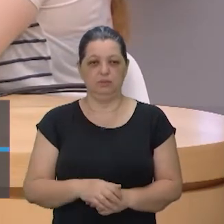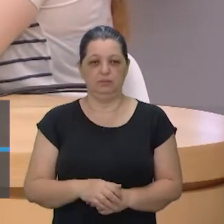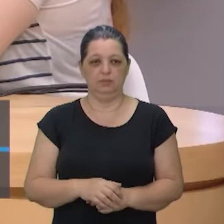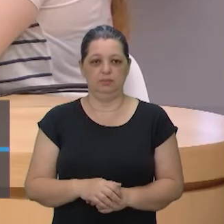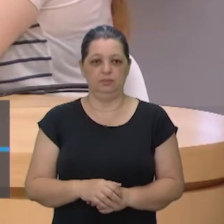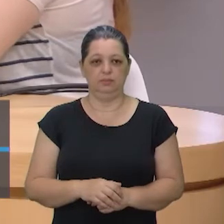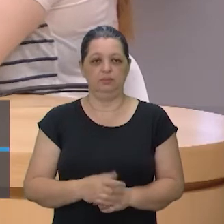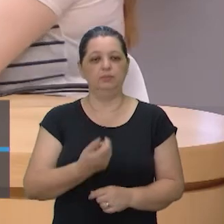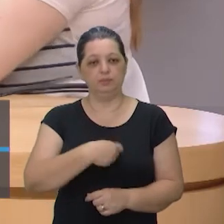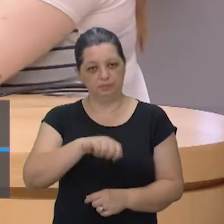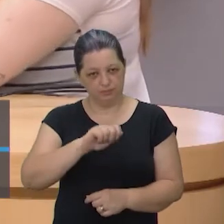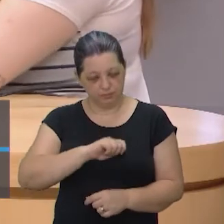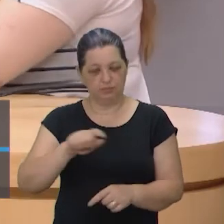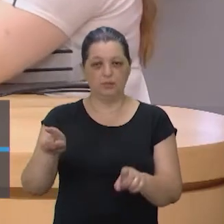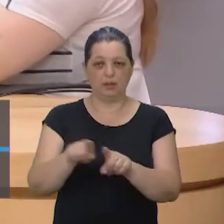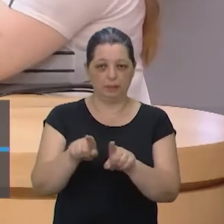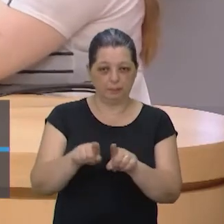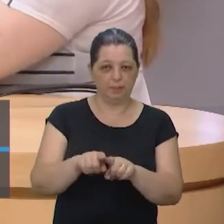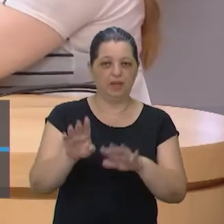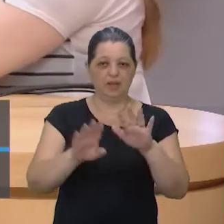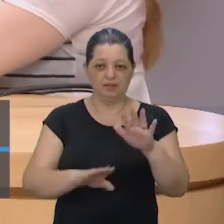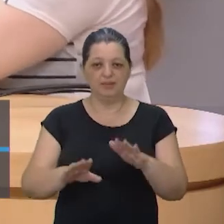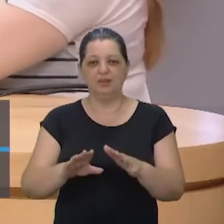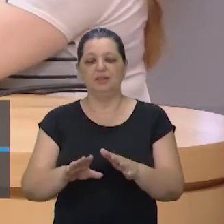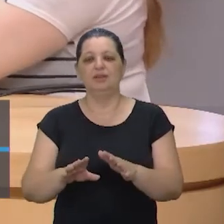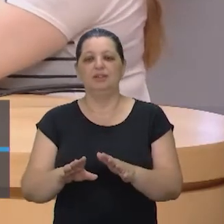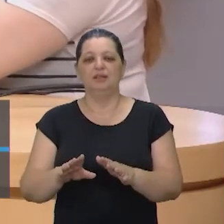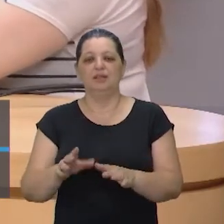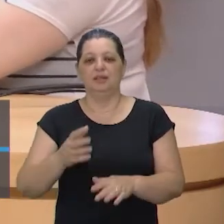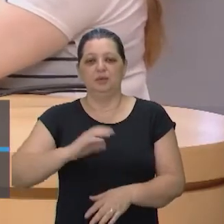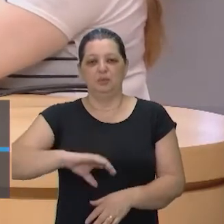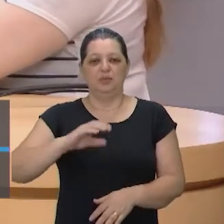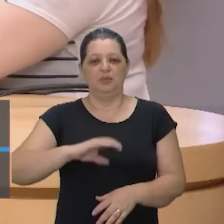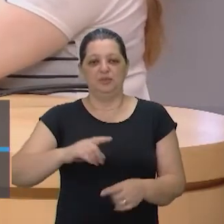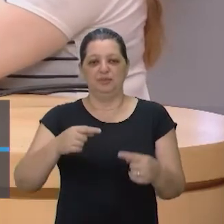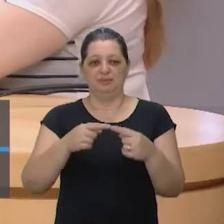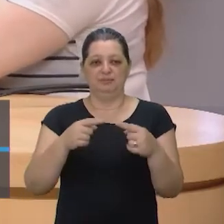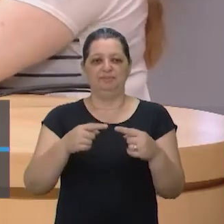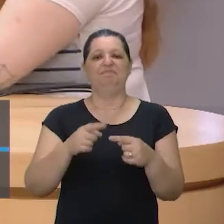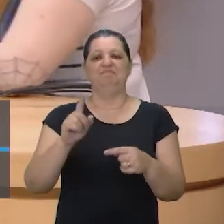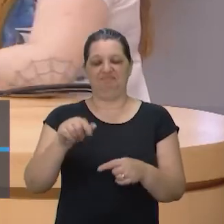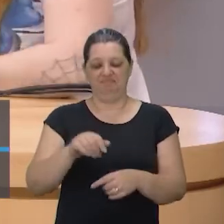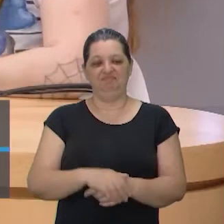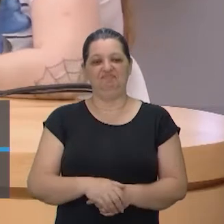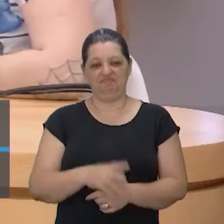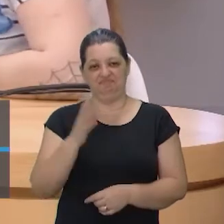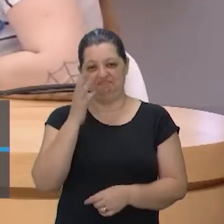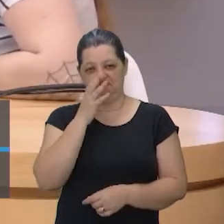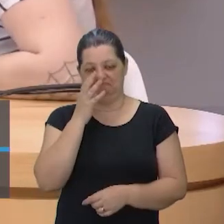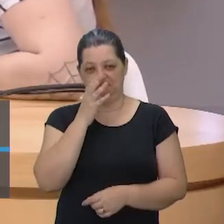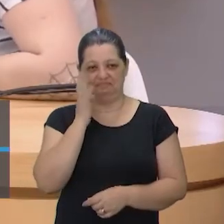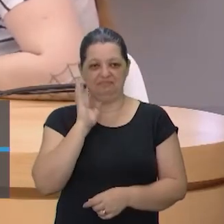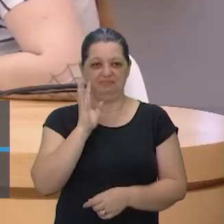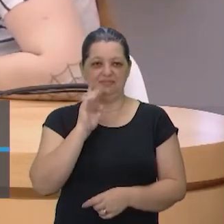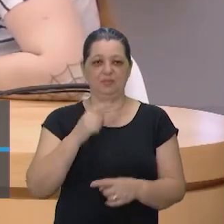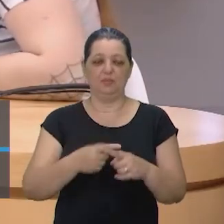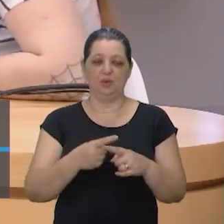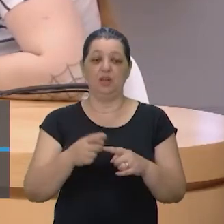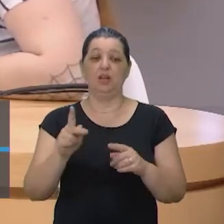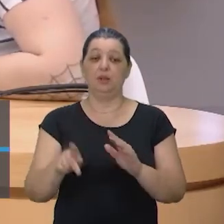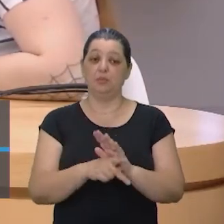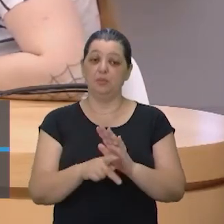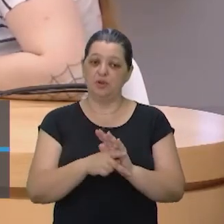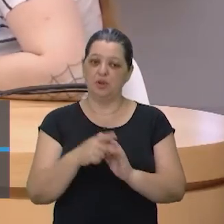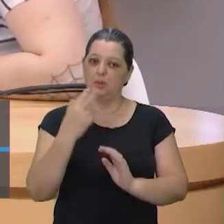espanhol também veio para o português. Menina, eu nunca tinha pensado nisso. Que demais. Você vê? E a língua, a gente não pode esquecer que ela é um